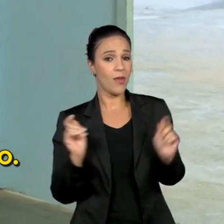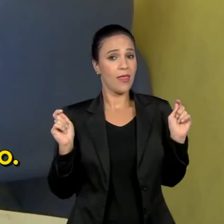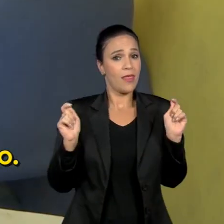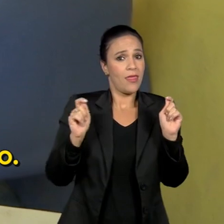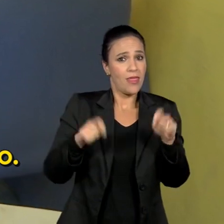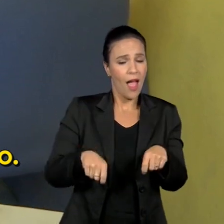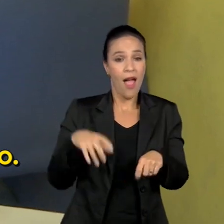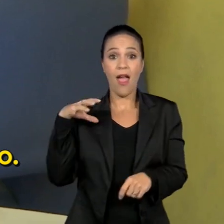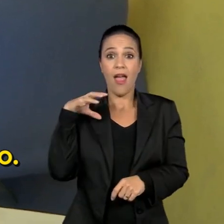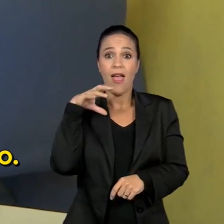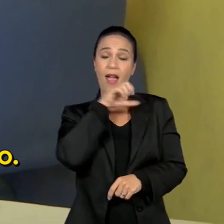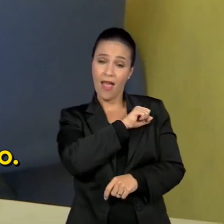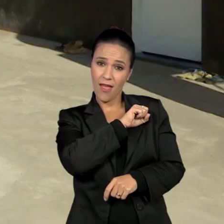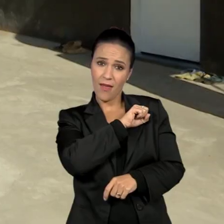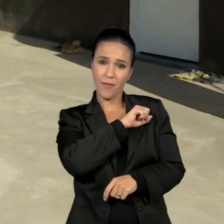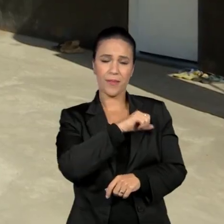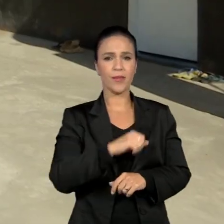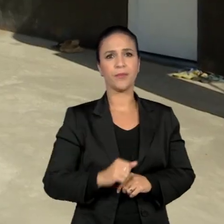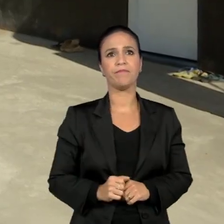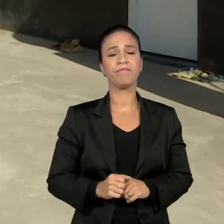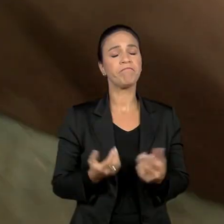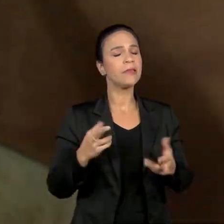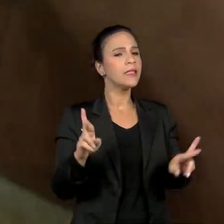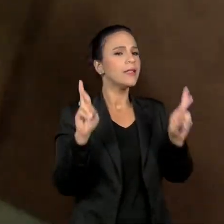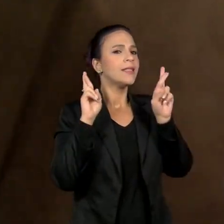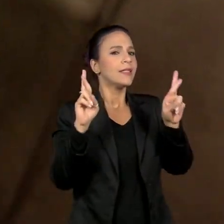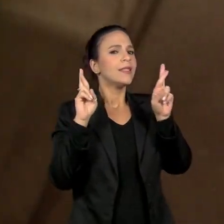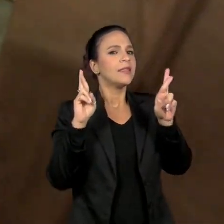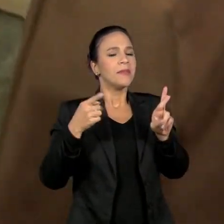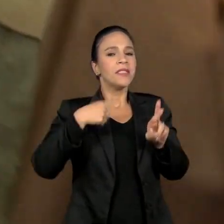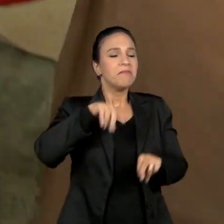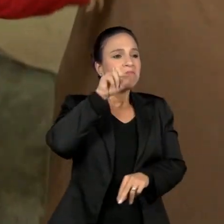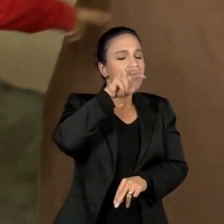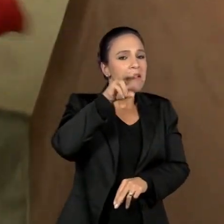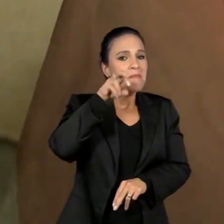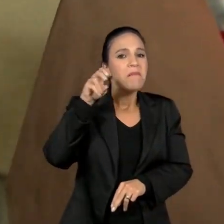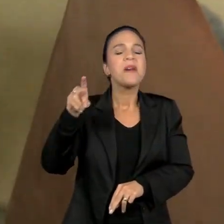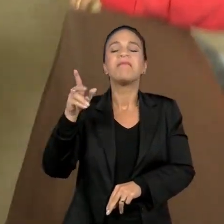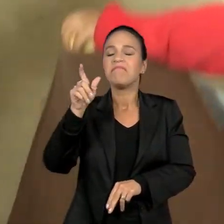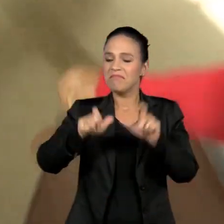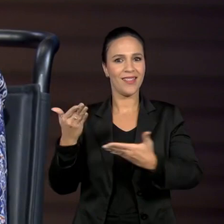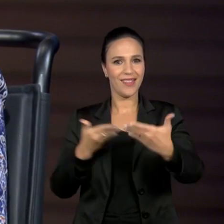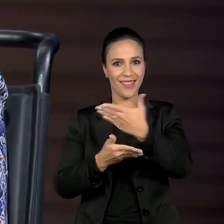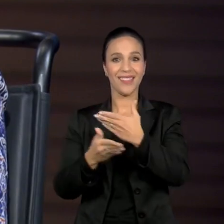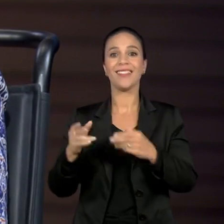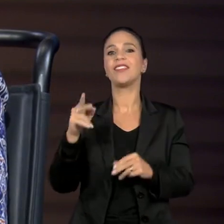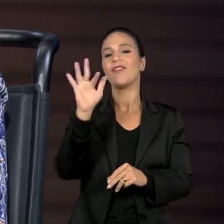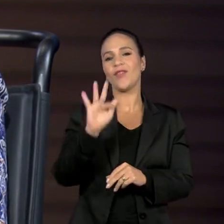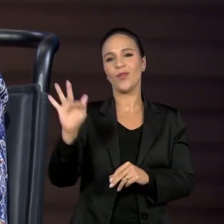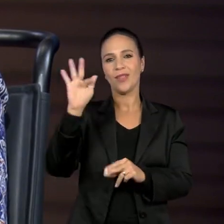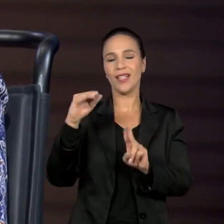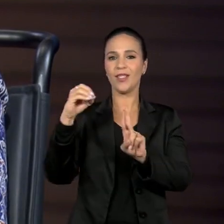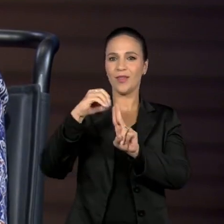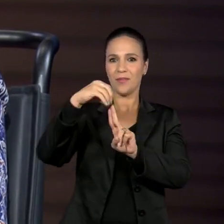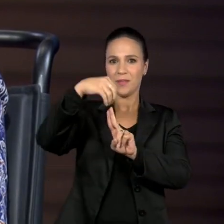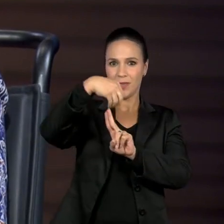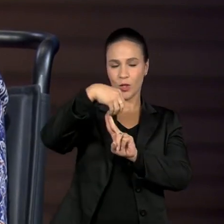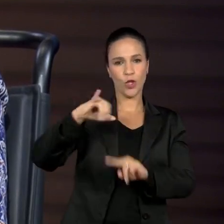reunião familiar para que aqueles cujos parentes estão no Afeganistão possam se